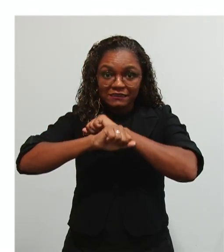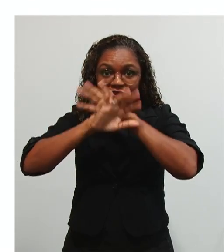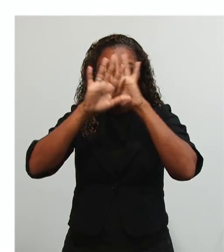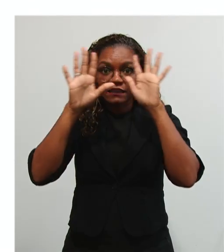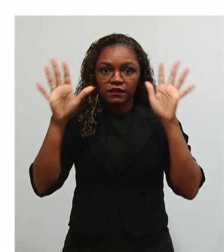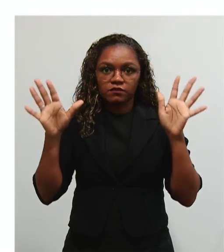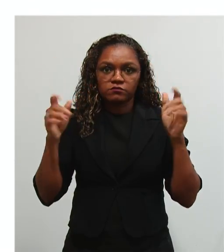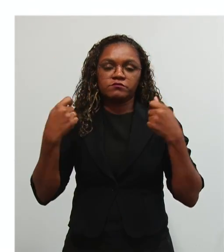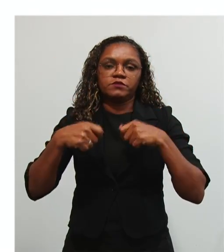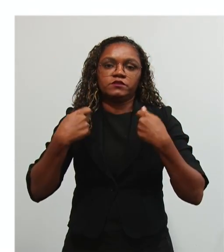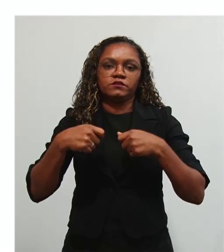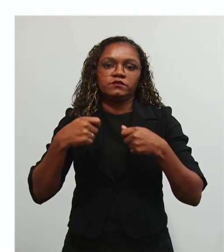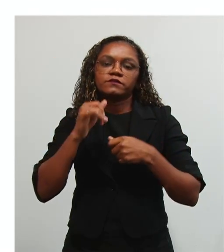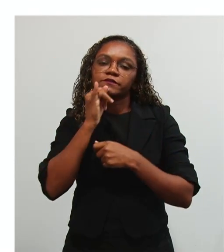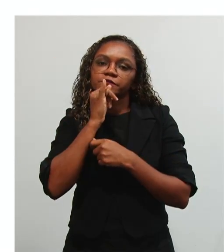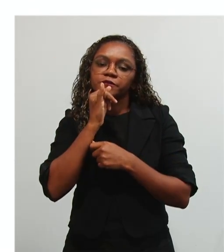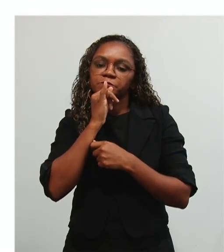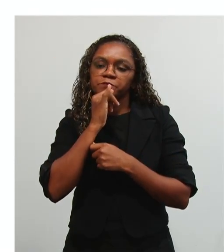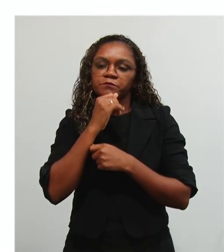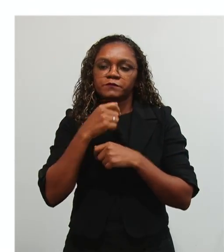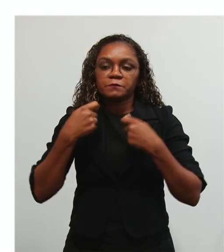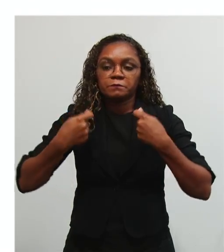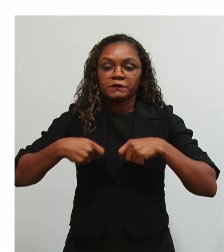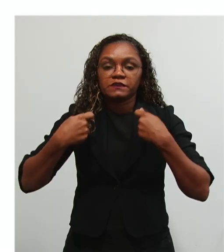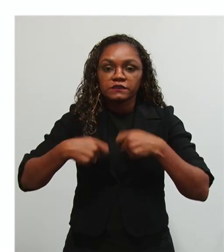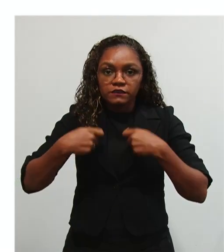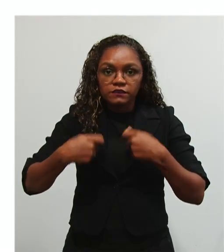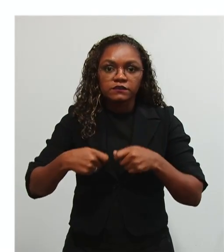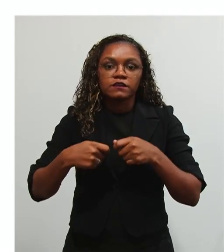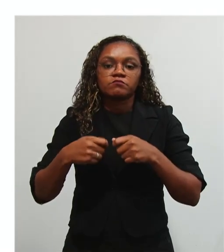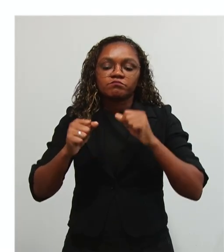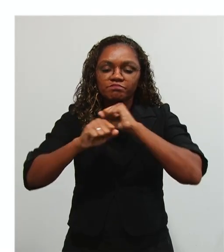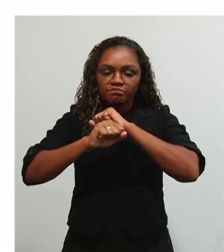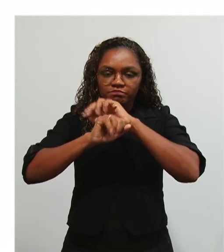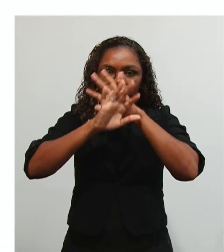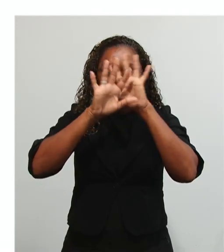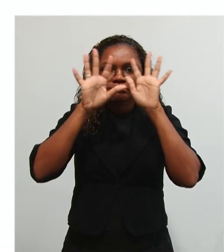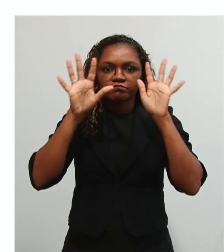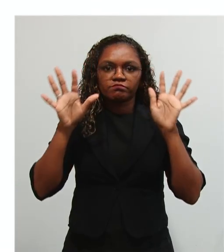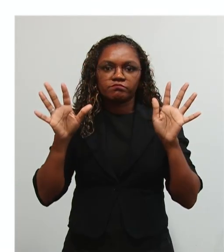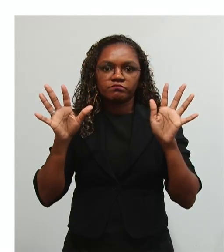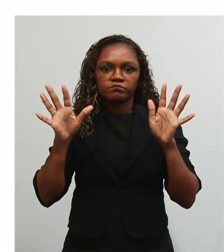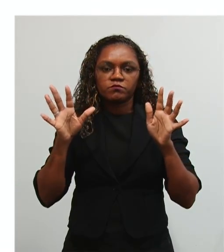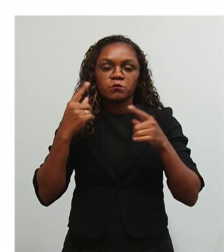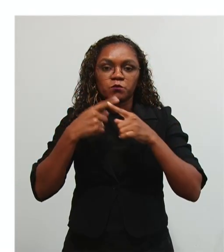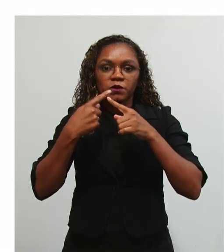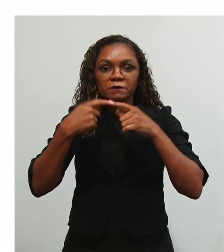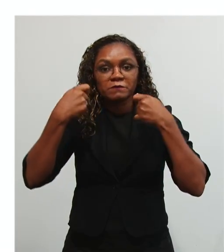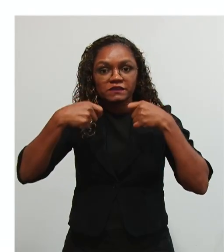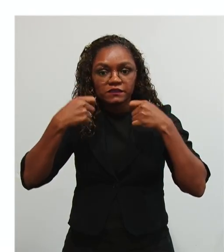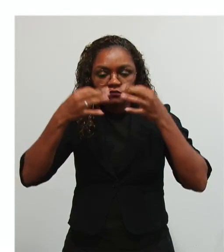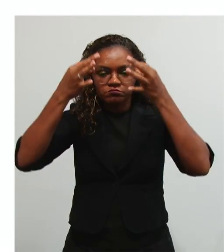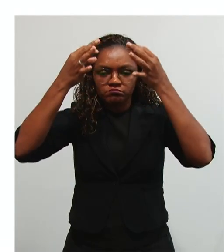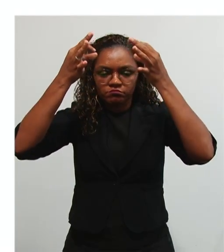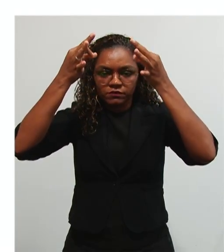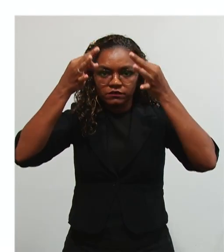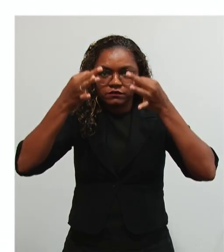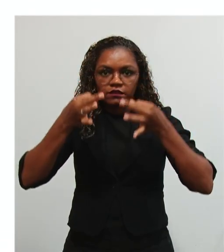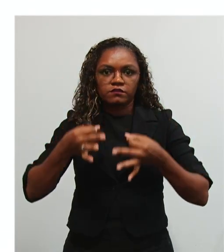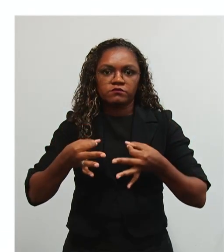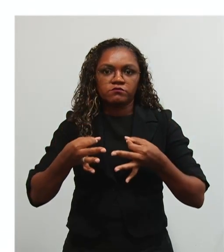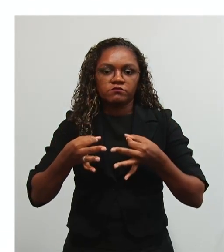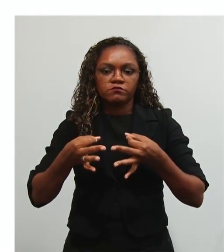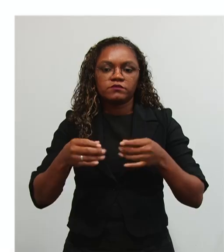comentando antes, né? Tem que ser preciso. Senão a gente não consegue, né? Ele tem que estar bem delimitado. Ele deve